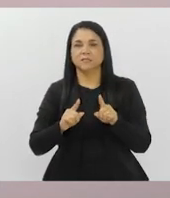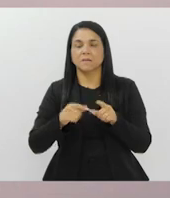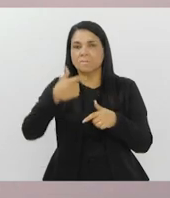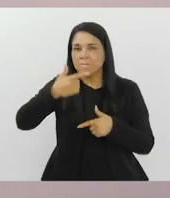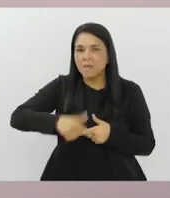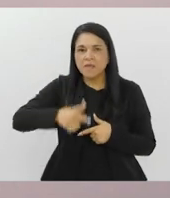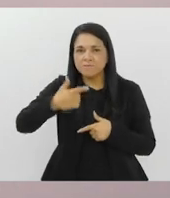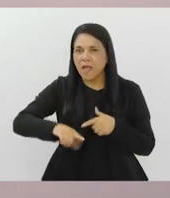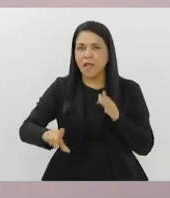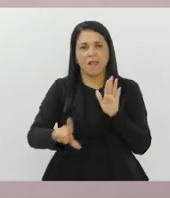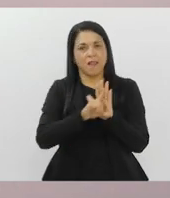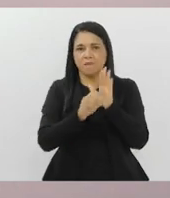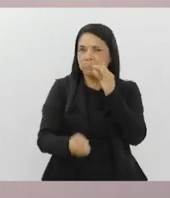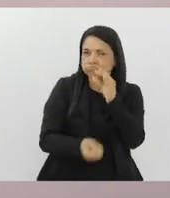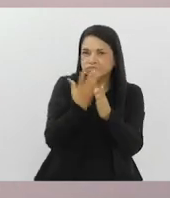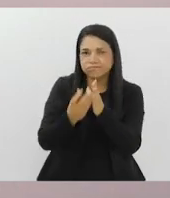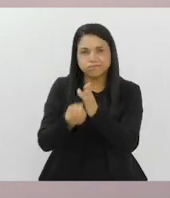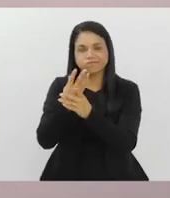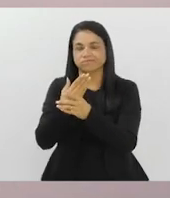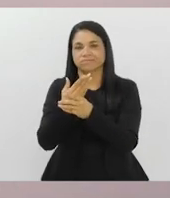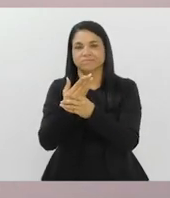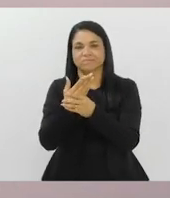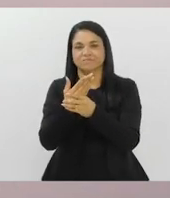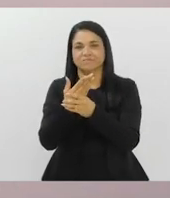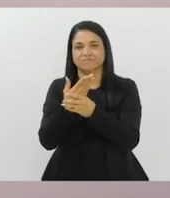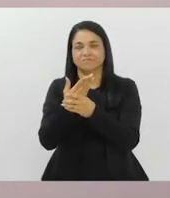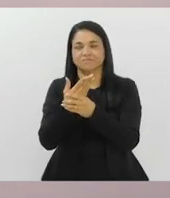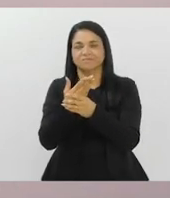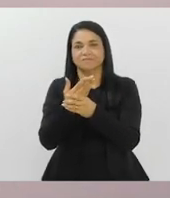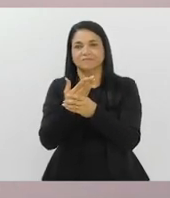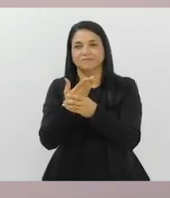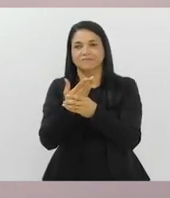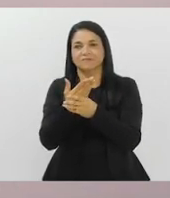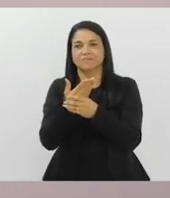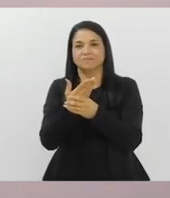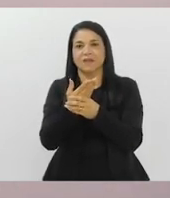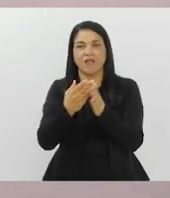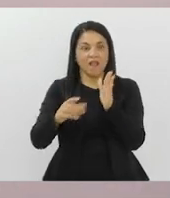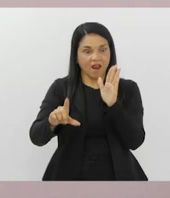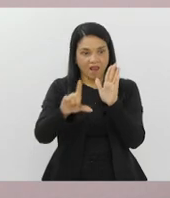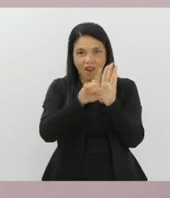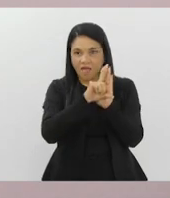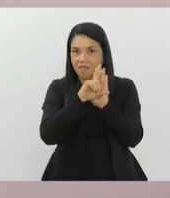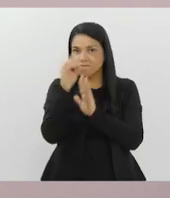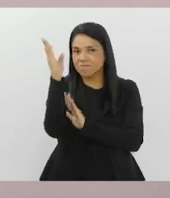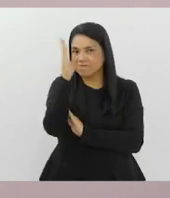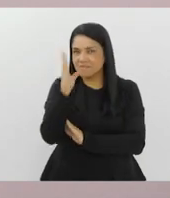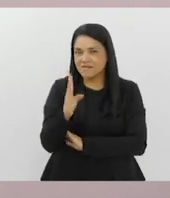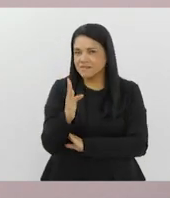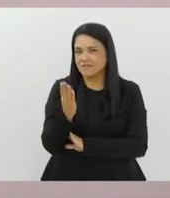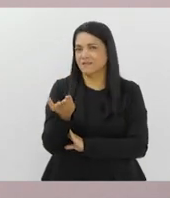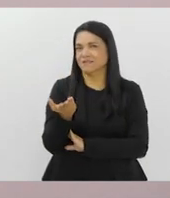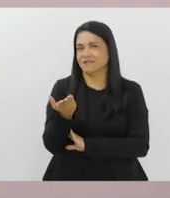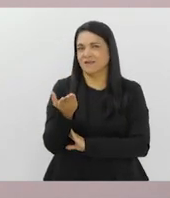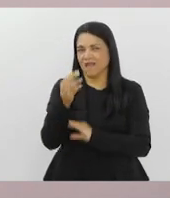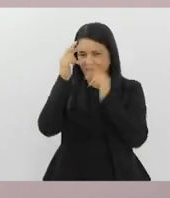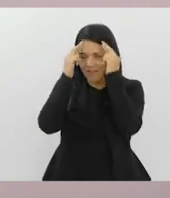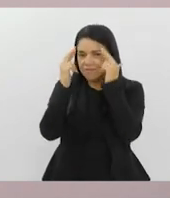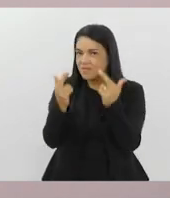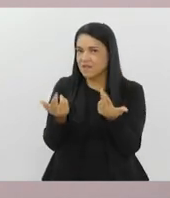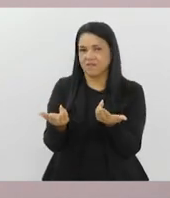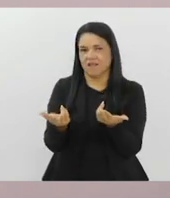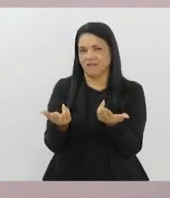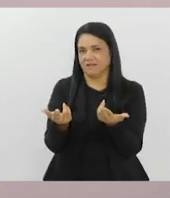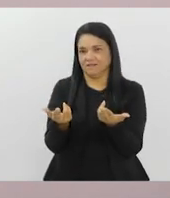mais leis para que a nossa carta máxima de leis brasileiras pudessem ser respeitadas.